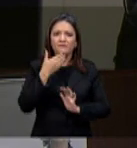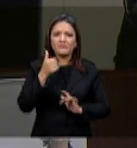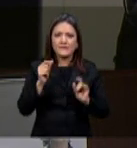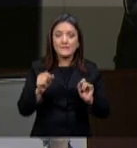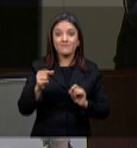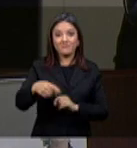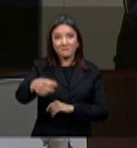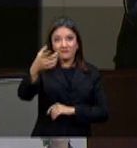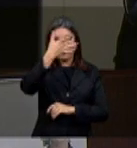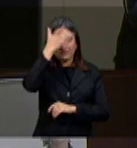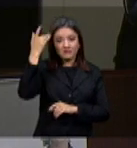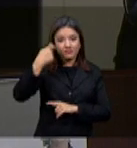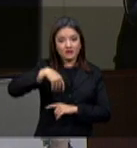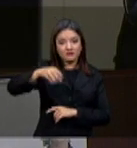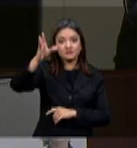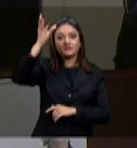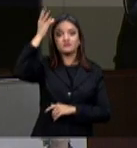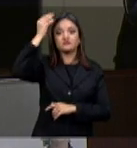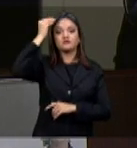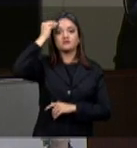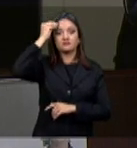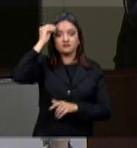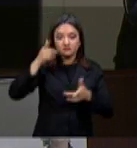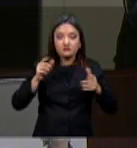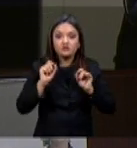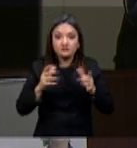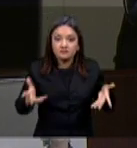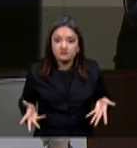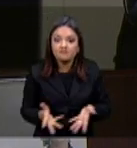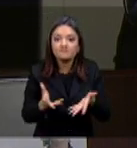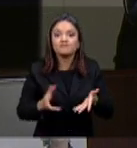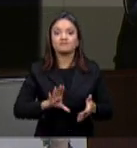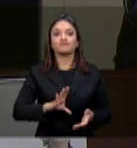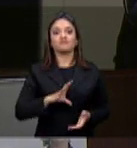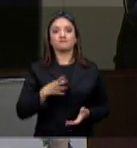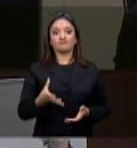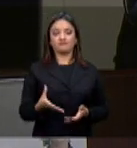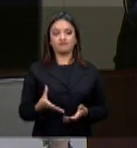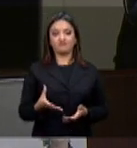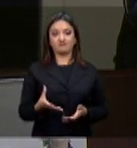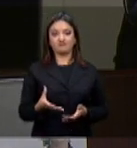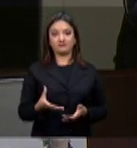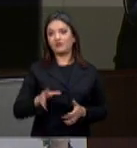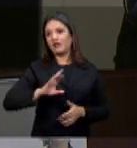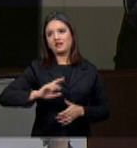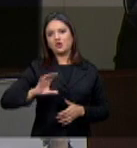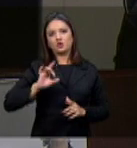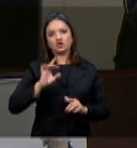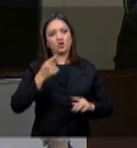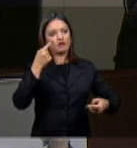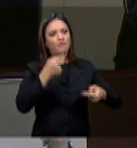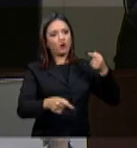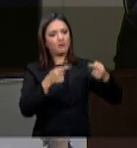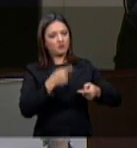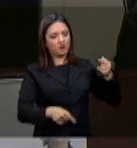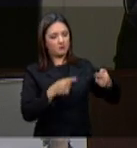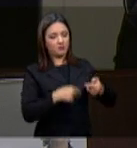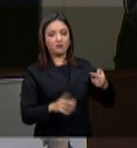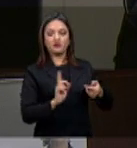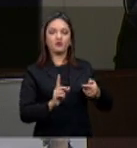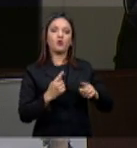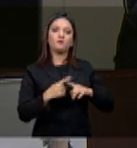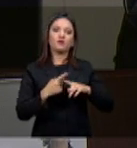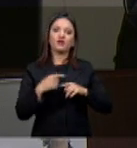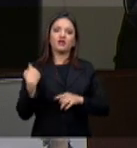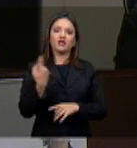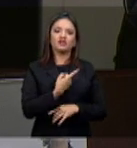pessoas entendam o que elas estão sendo encorajadas a aderir e não o que estão sendo proibidas de transgredir, porque assim só